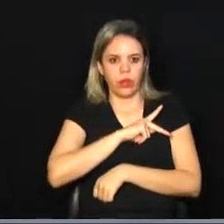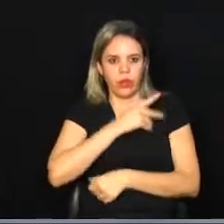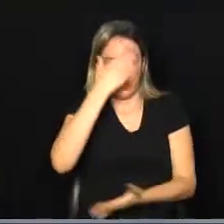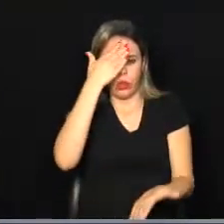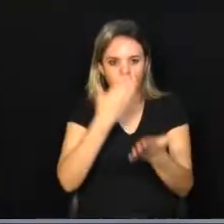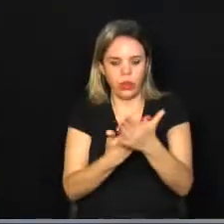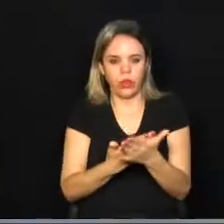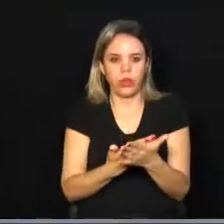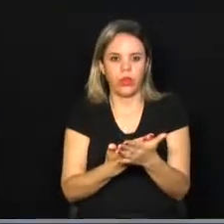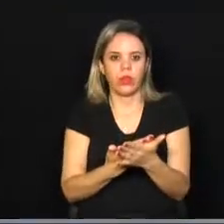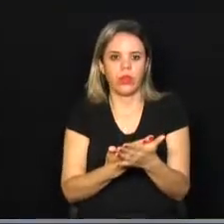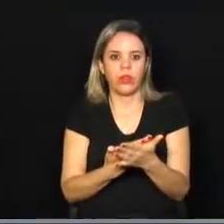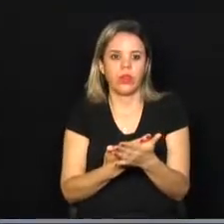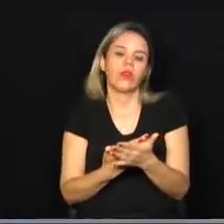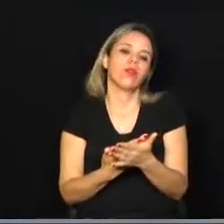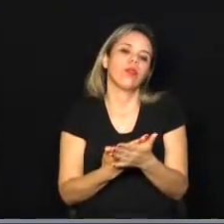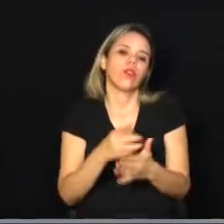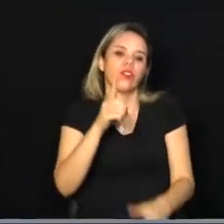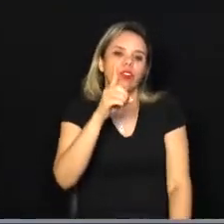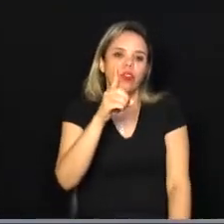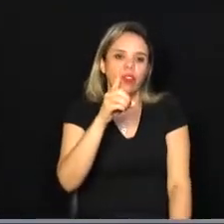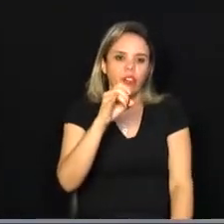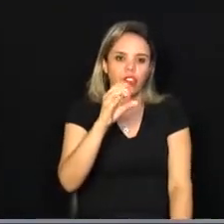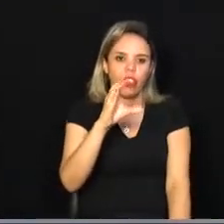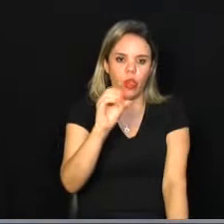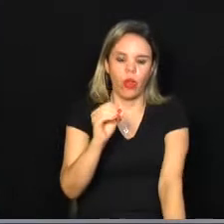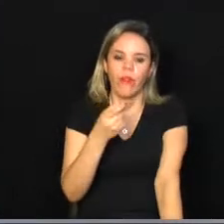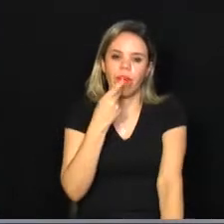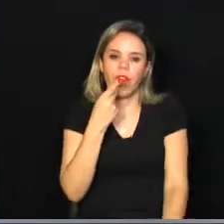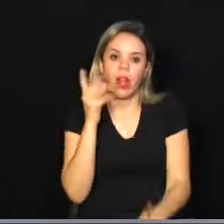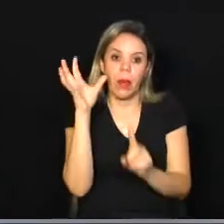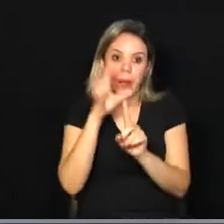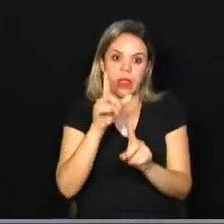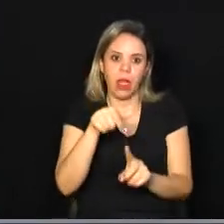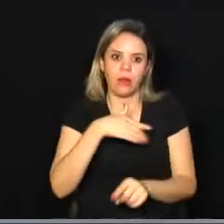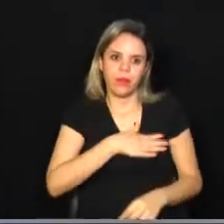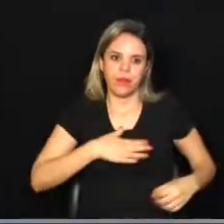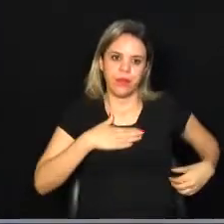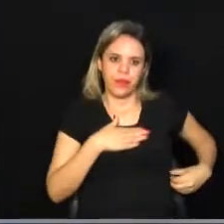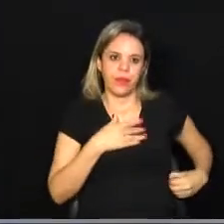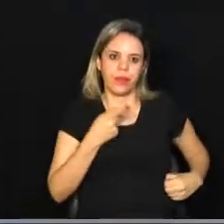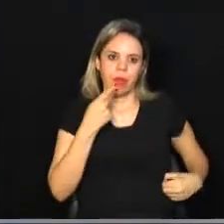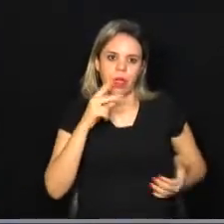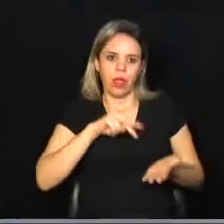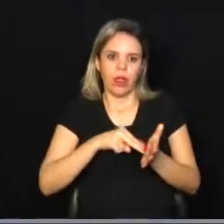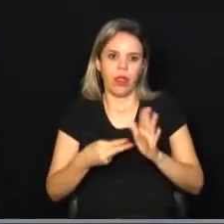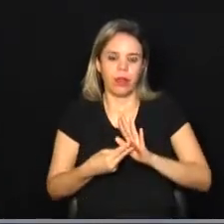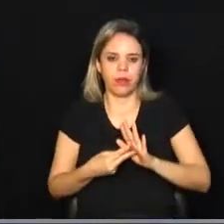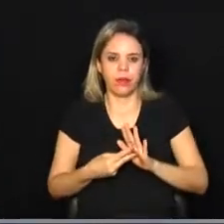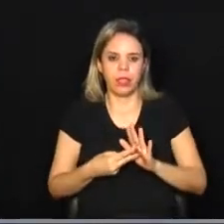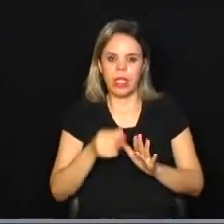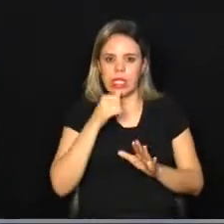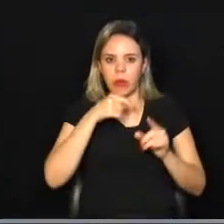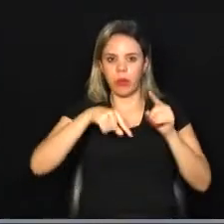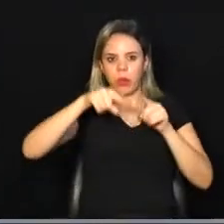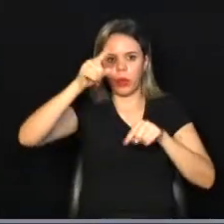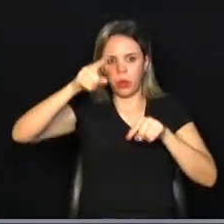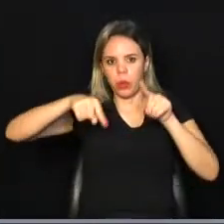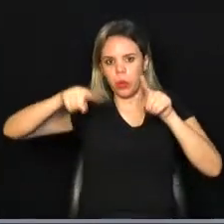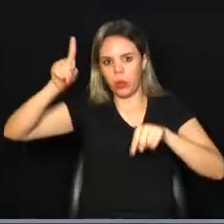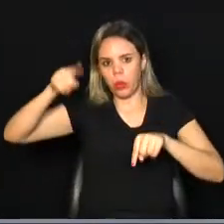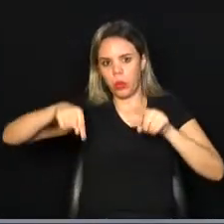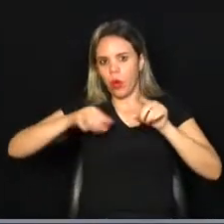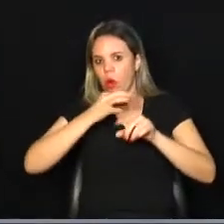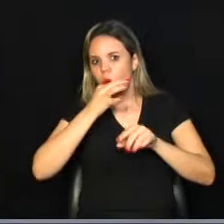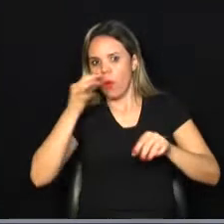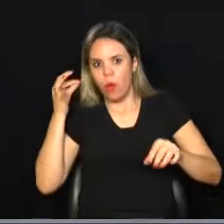que quando o Joko fala assim que a pressão é um privilégio, ele provavelmente está mencionando quando ela está nesse nível